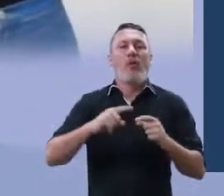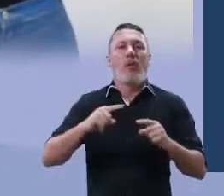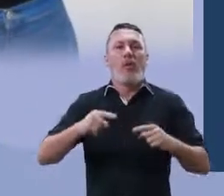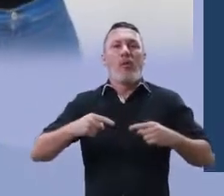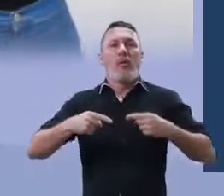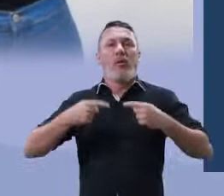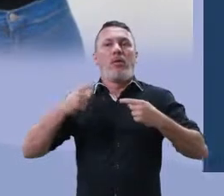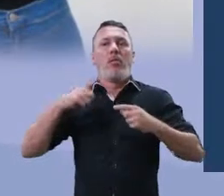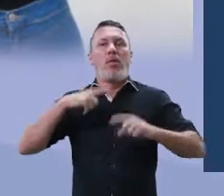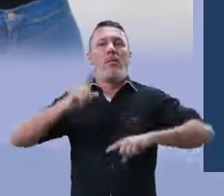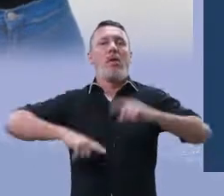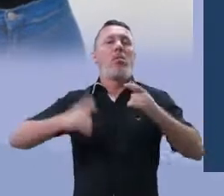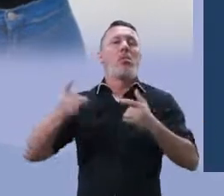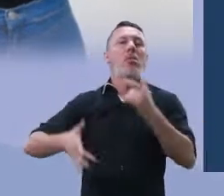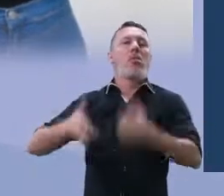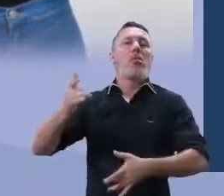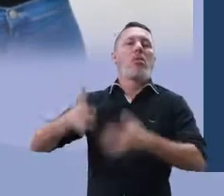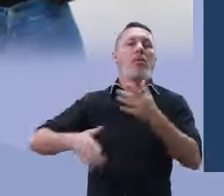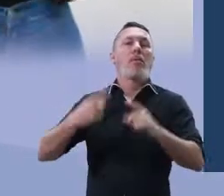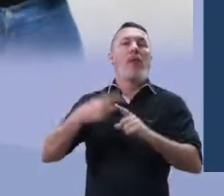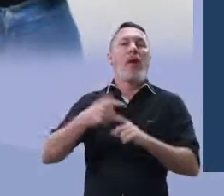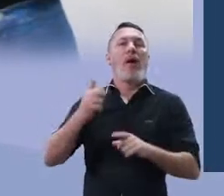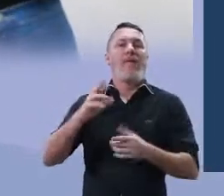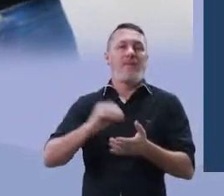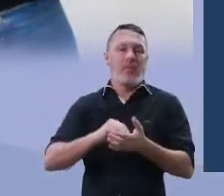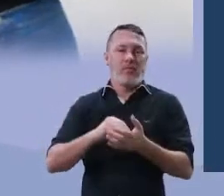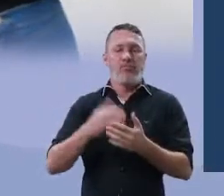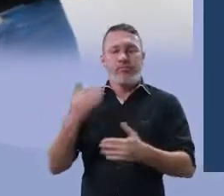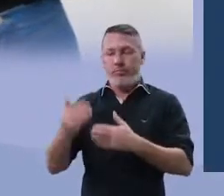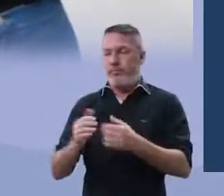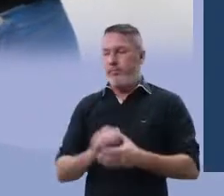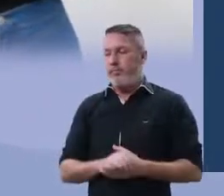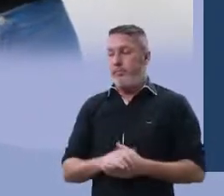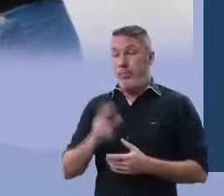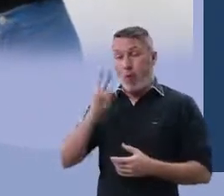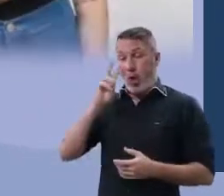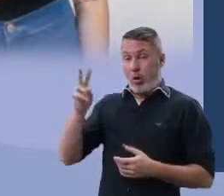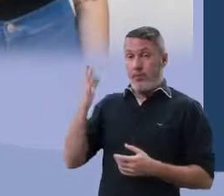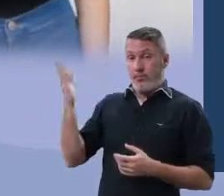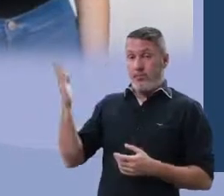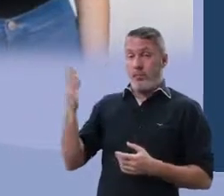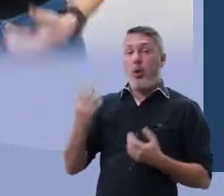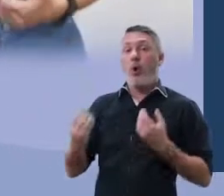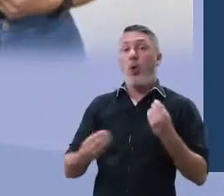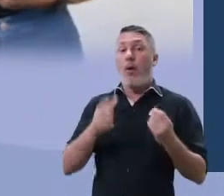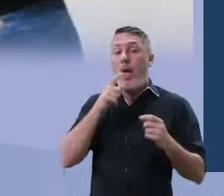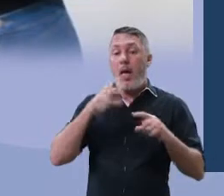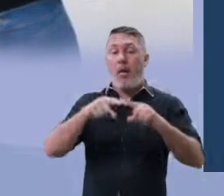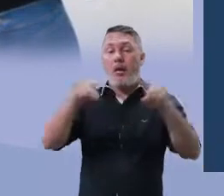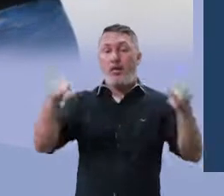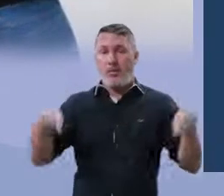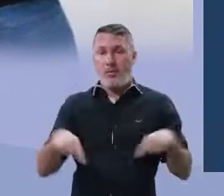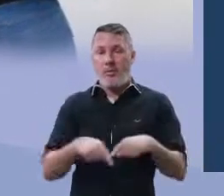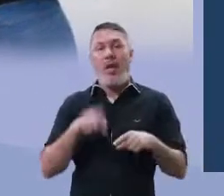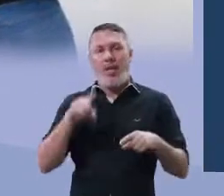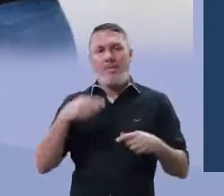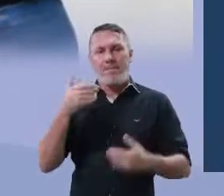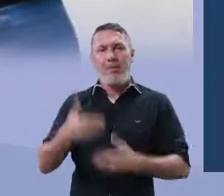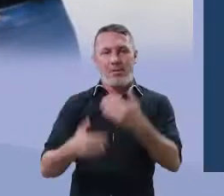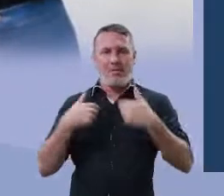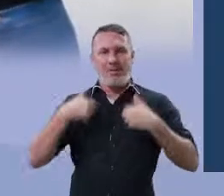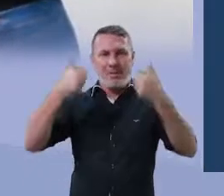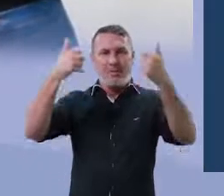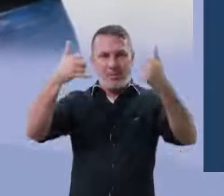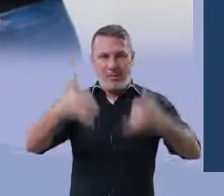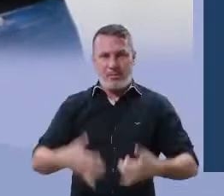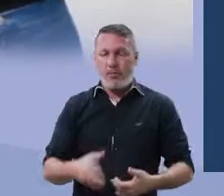a decomposição dessa matéria toda que estava ali na ausência de oxigênio. Aí mostrando como que é um lago passando por